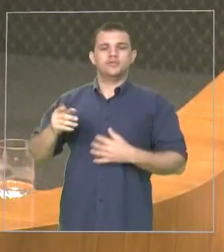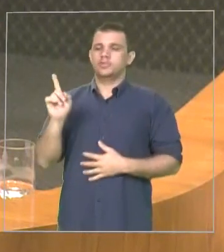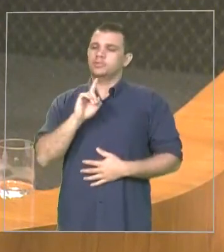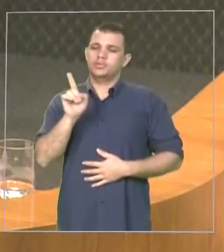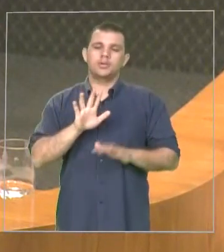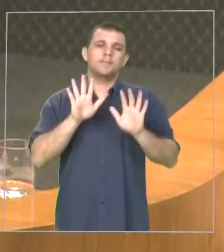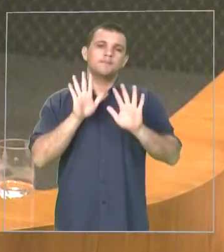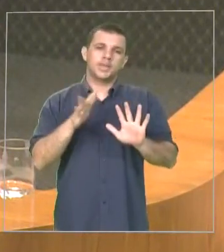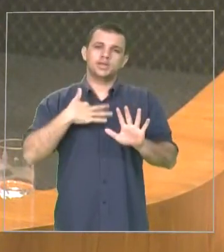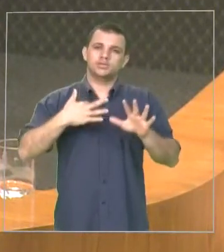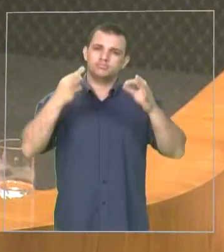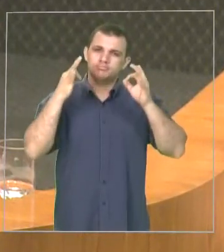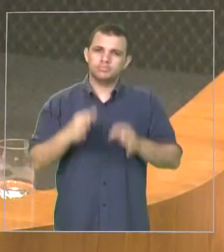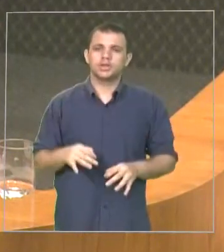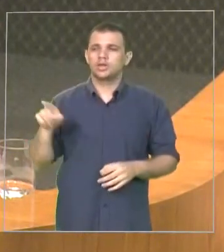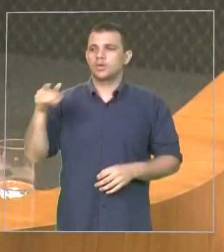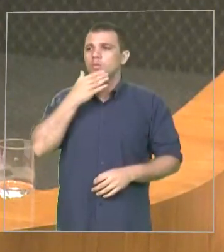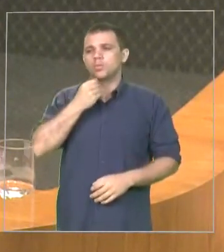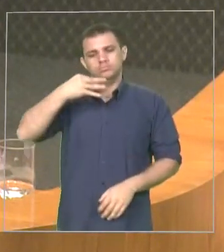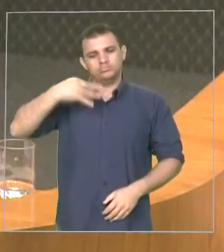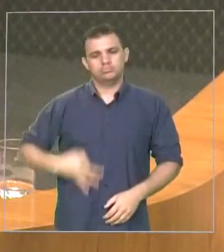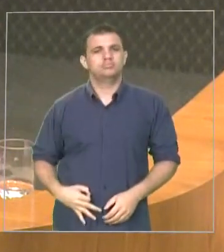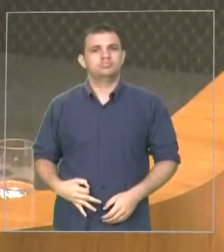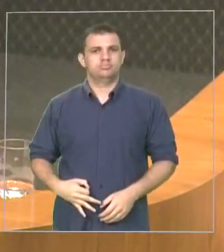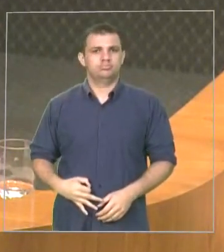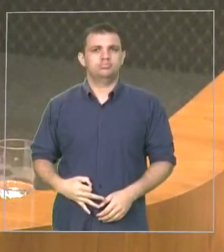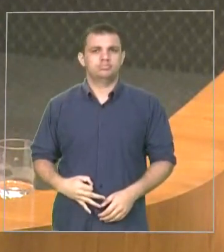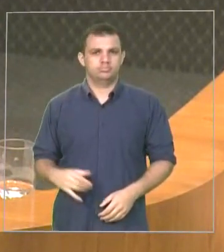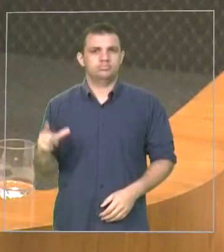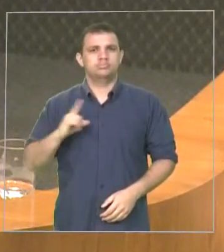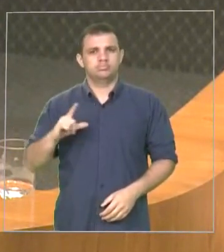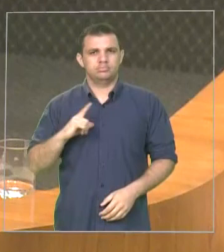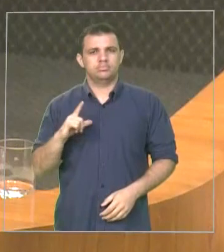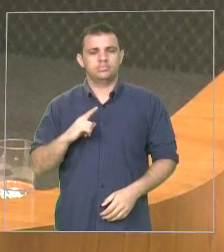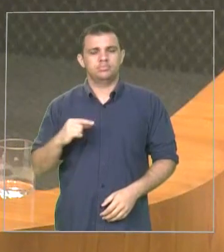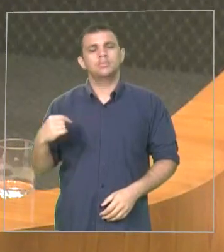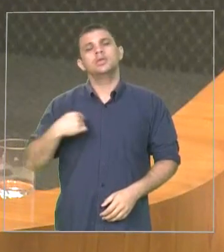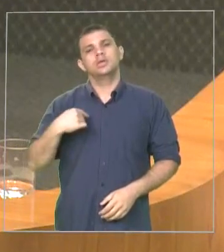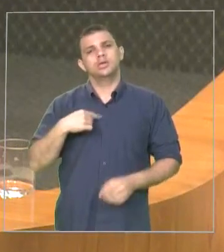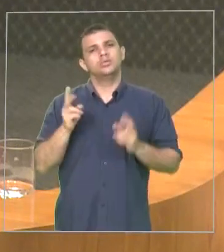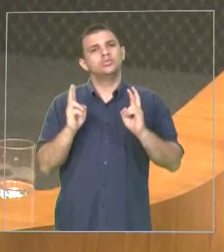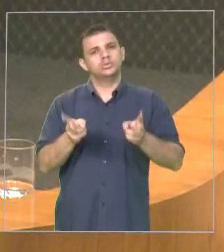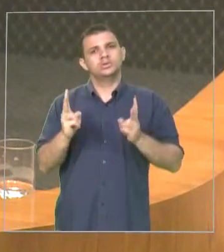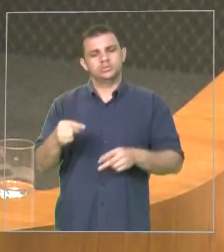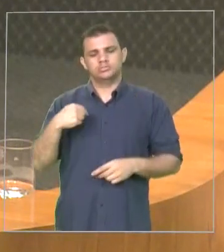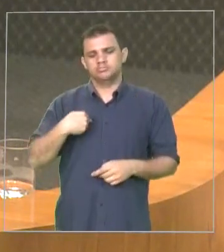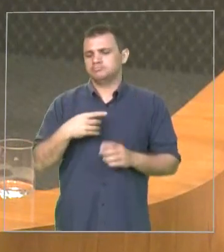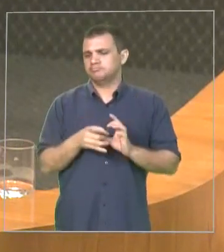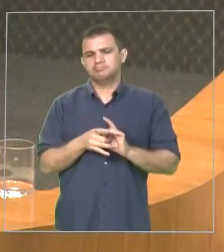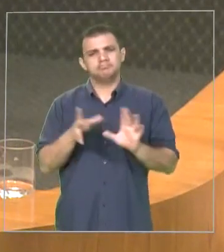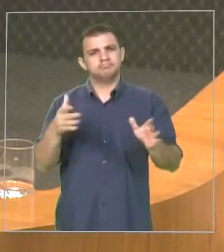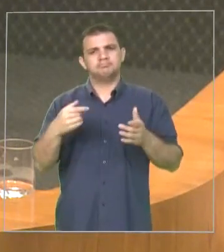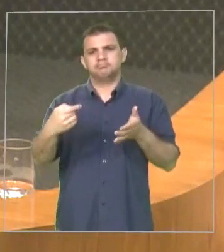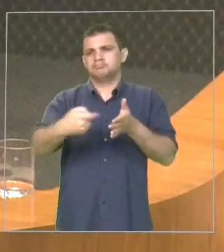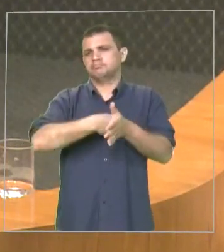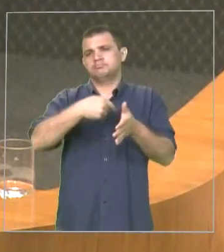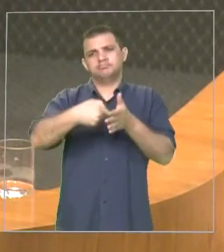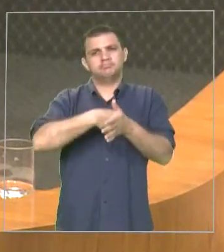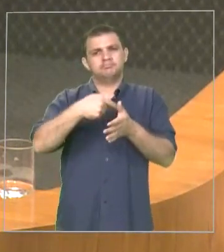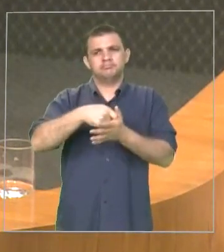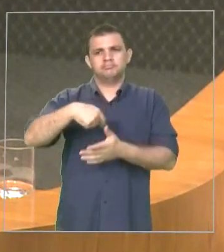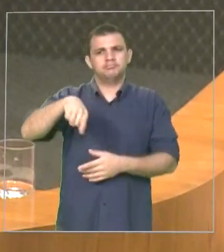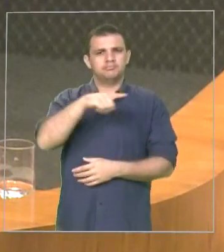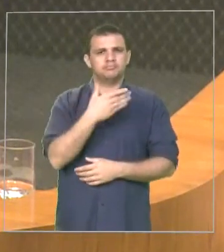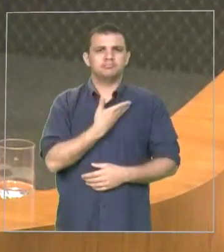que, acima de tudo, é um homem honrado e honesto. E aqui estarei sempre disponível para os colegas, para que a gente